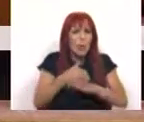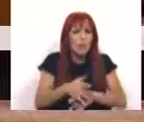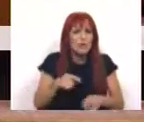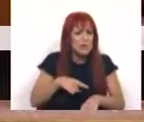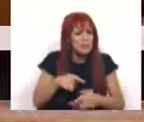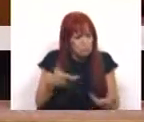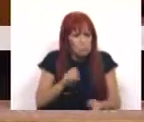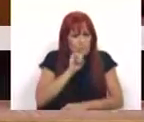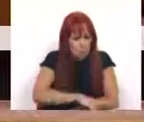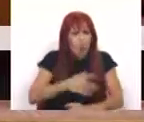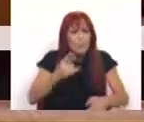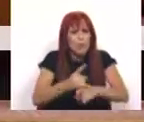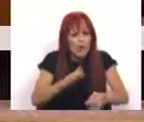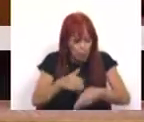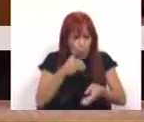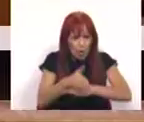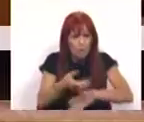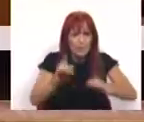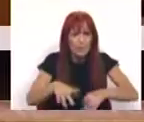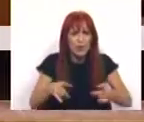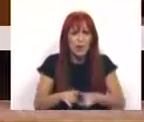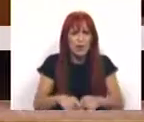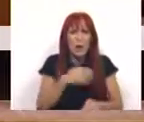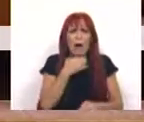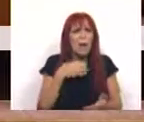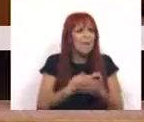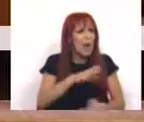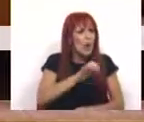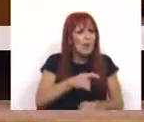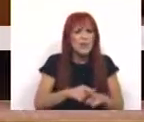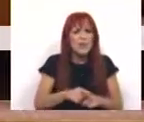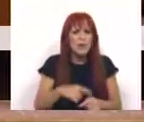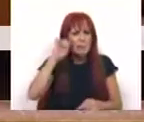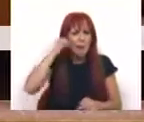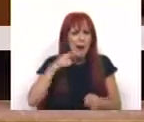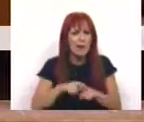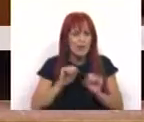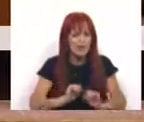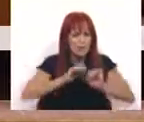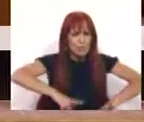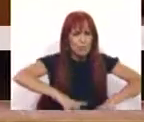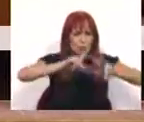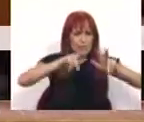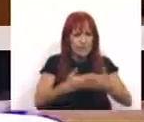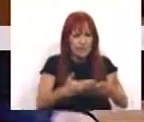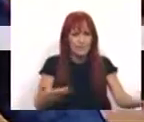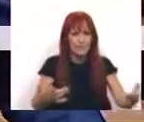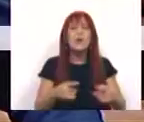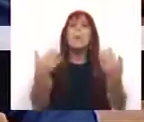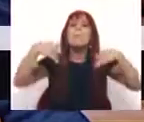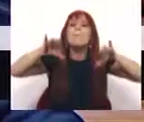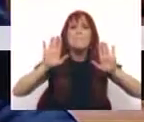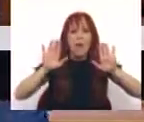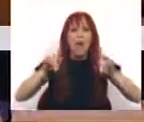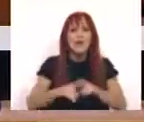na ordem do dia, porque continua também a sufocar o país e a comprometer o seu desenvolvimento. Ainda